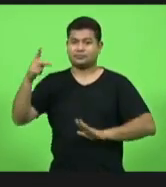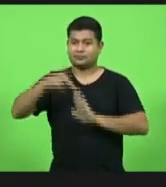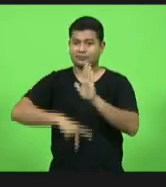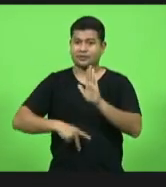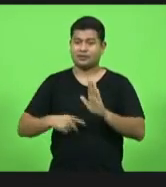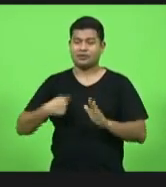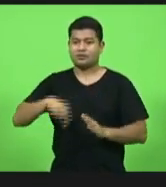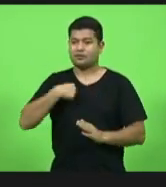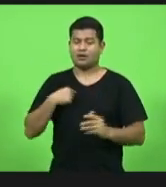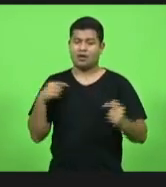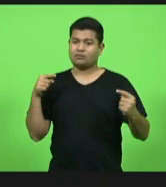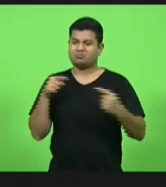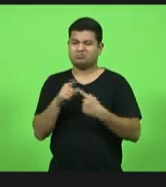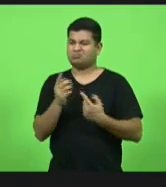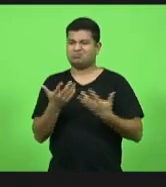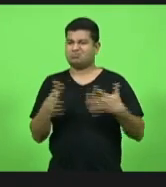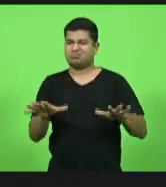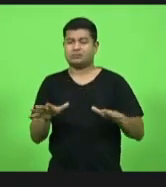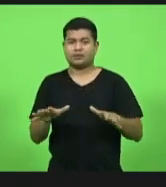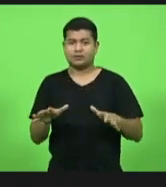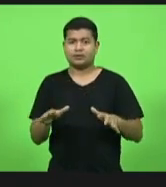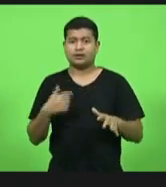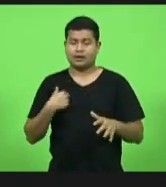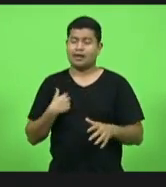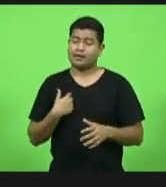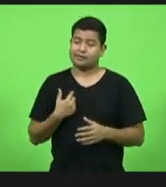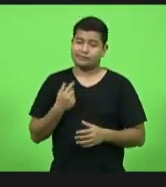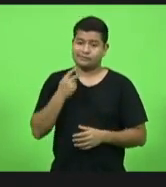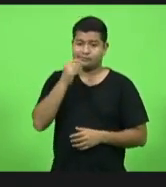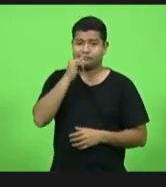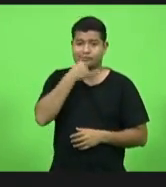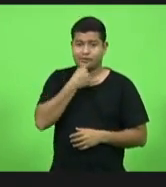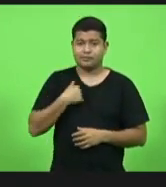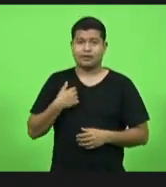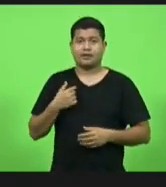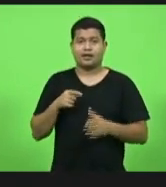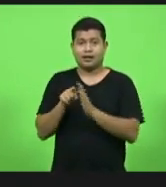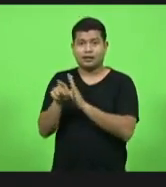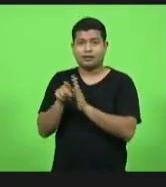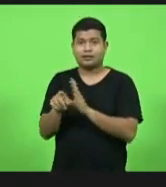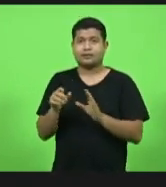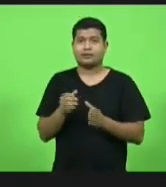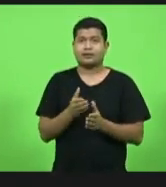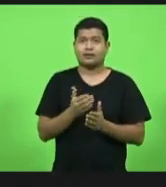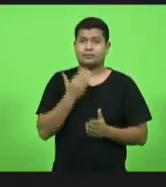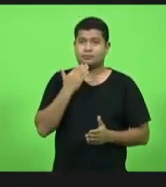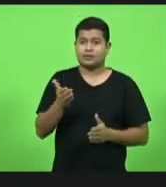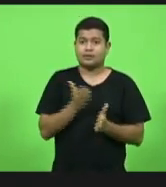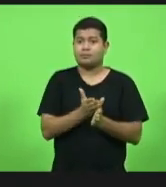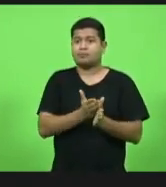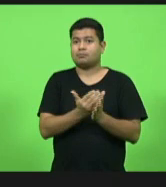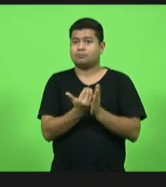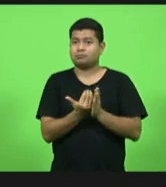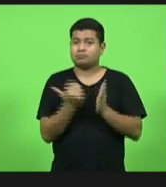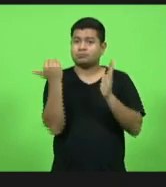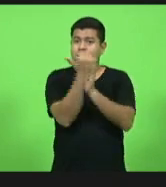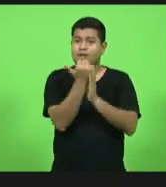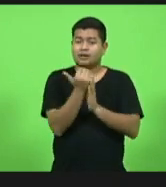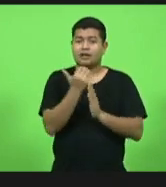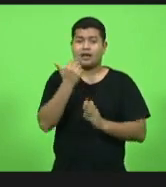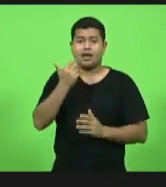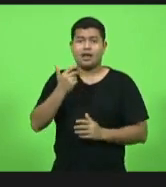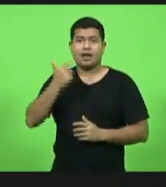com ele. Essa é uma prática, inclusive, comum, né? Consultar, expandir diligências, repetir um pedido de